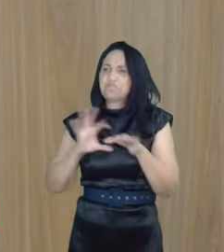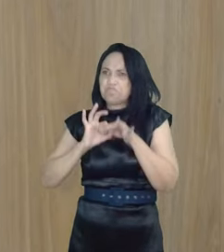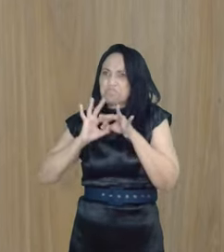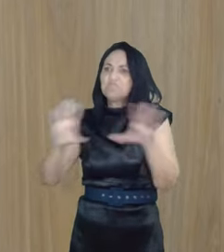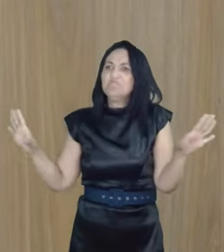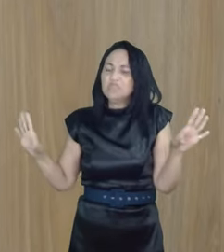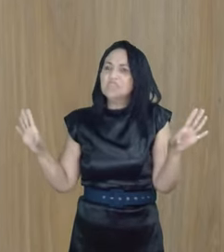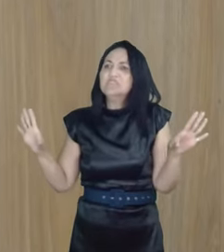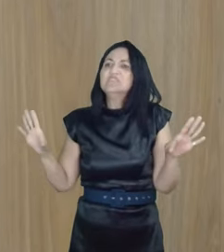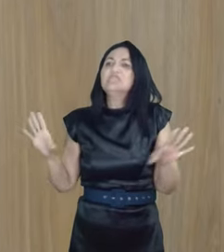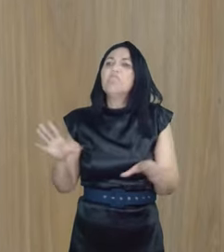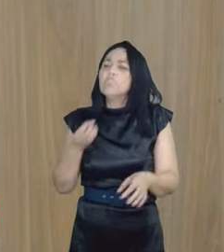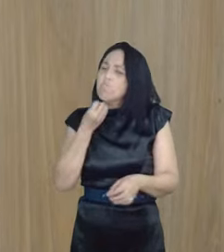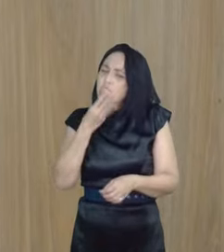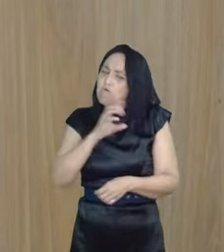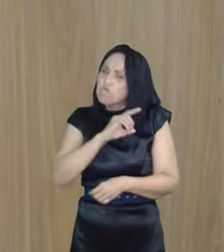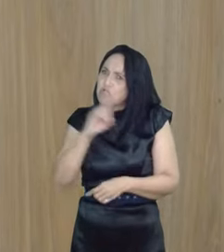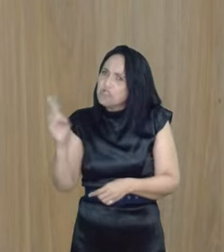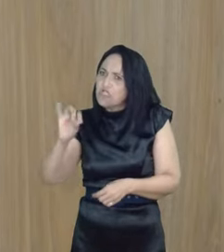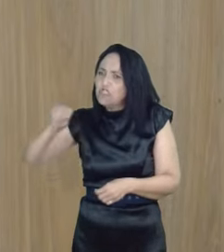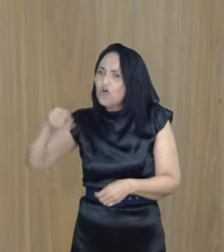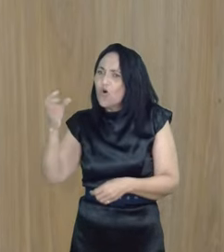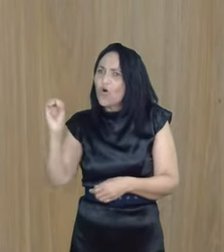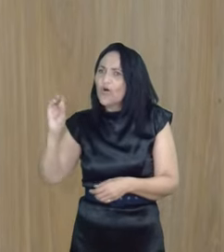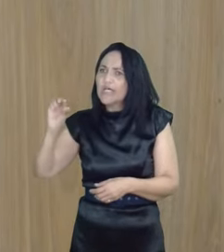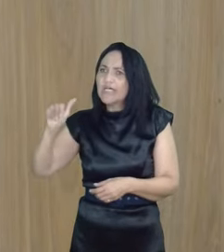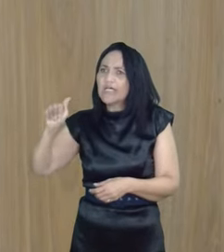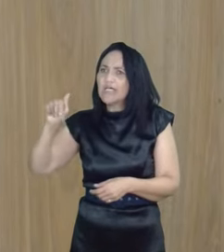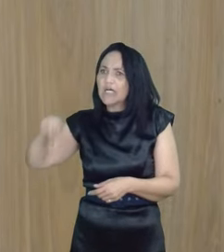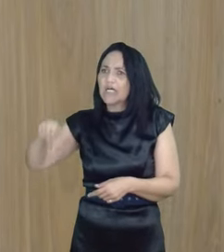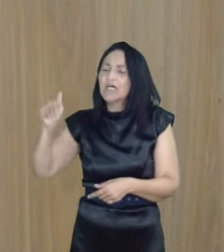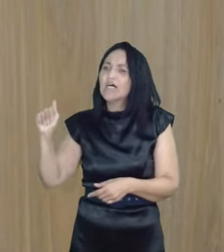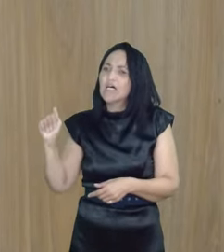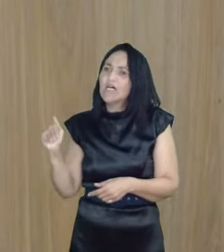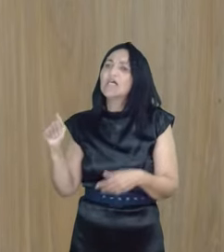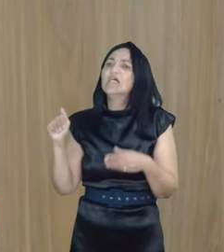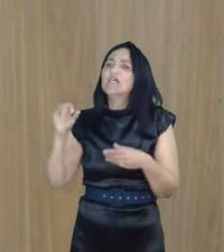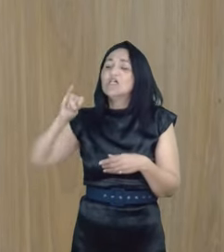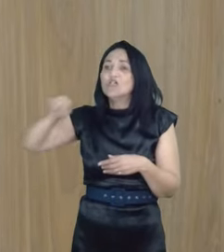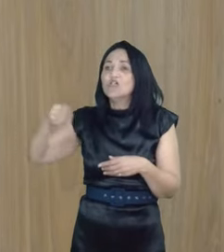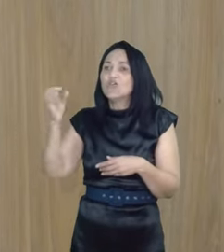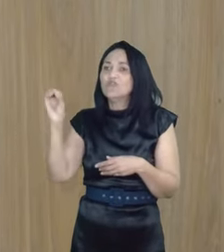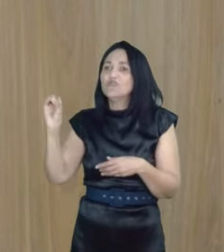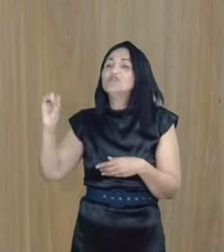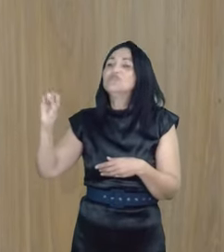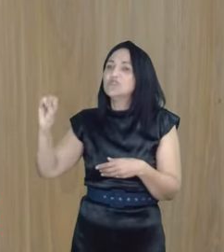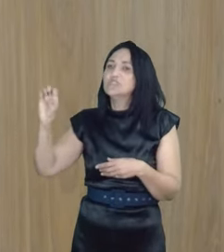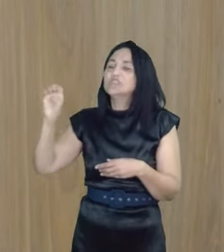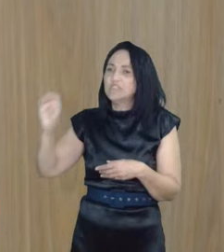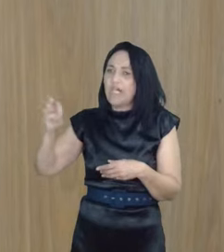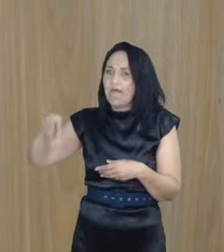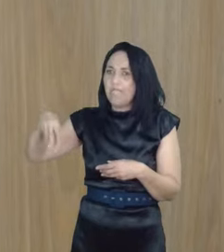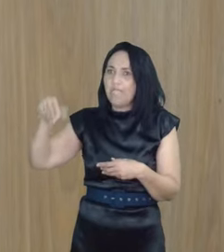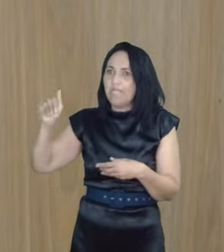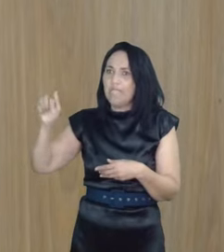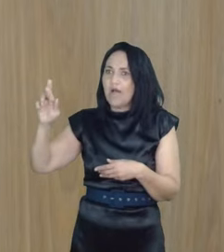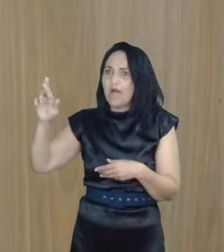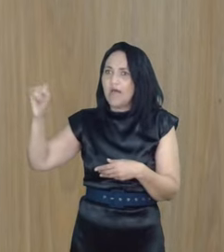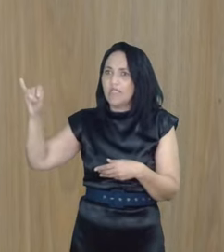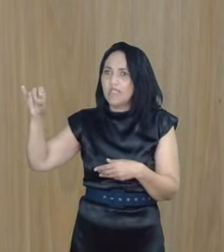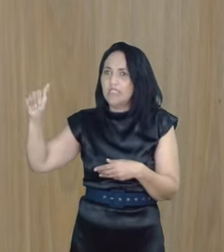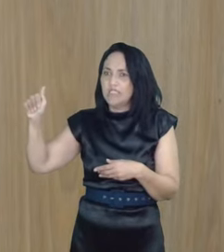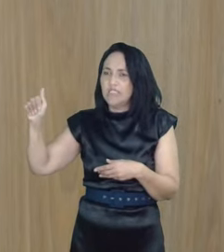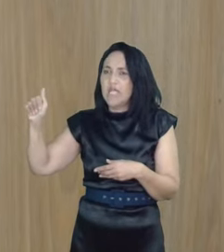Deilton Santos, Jona Dark do Espírito Santo Perim, José Rosa, bom dia para vocês. Maria Carmen Ferreira Lúcio, lá